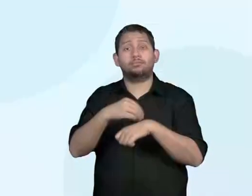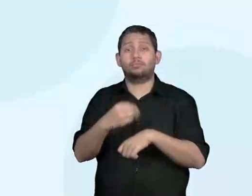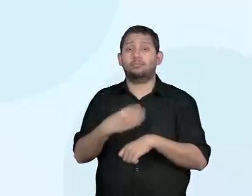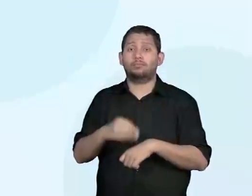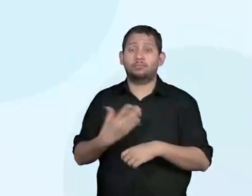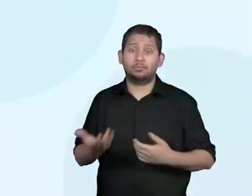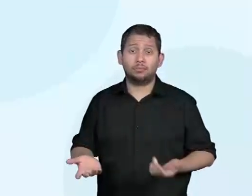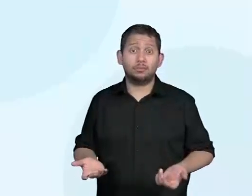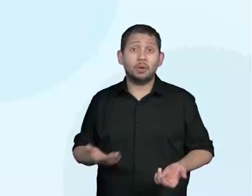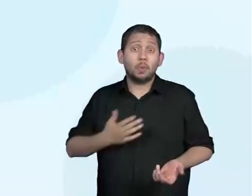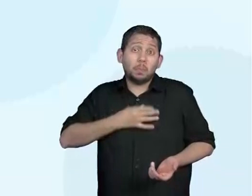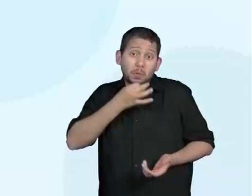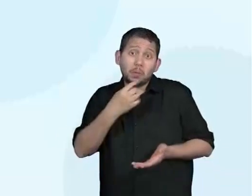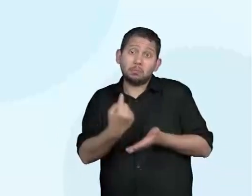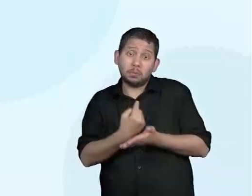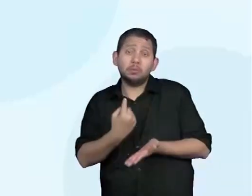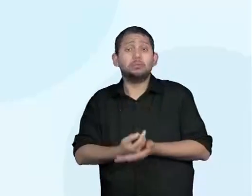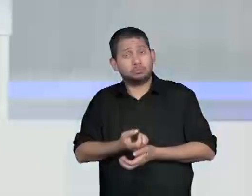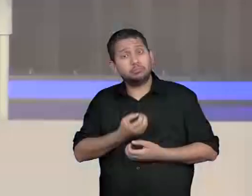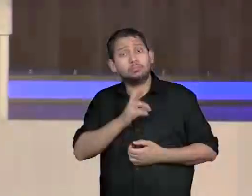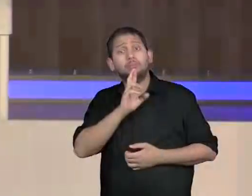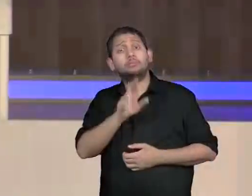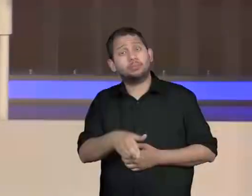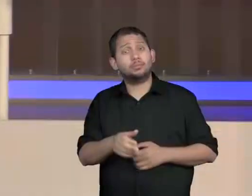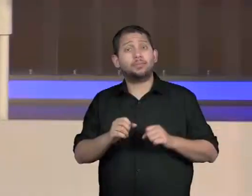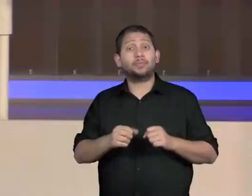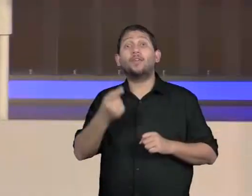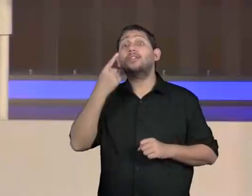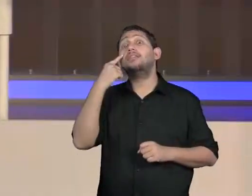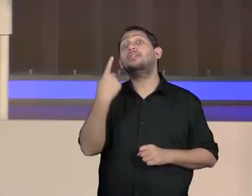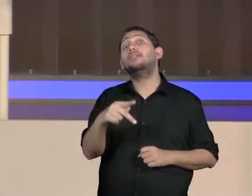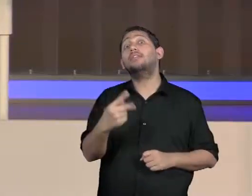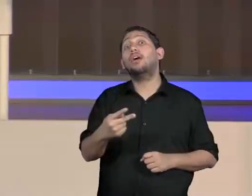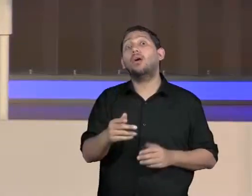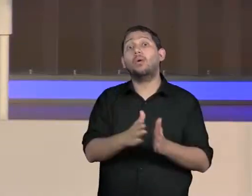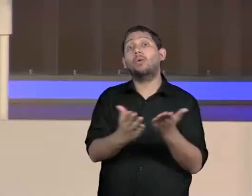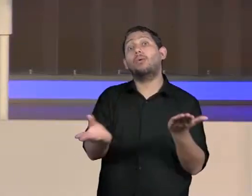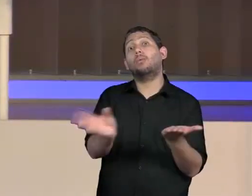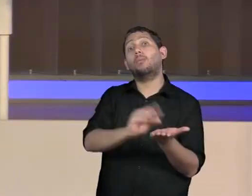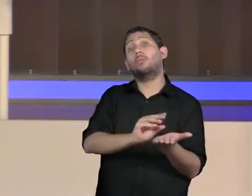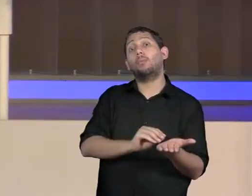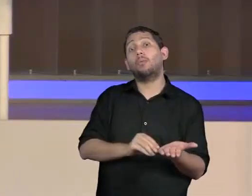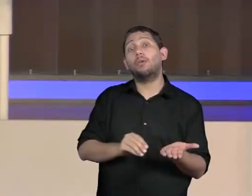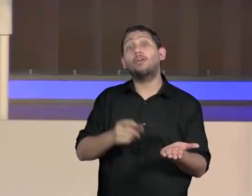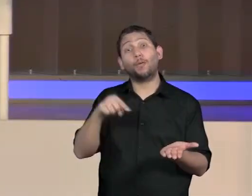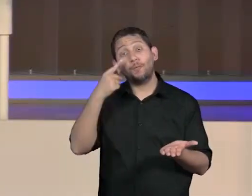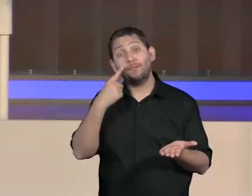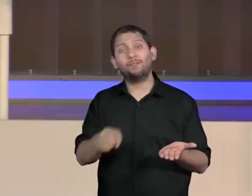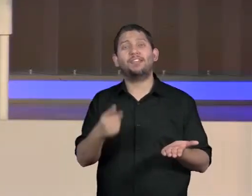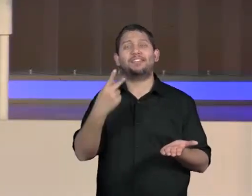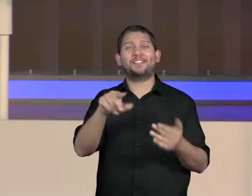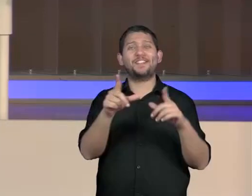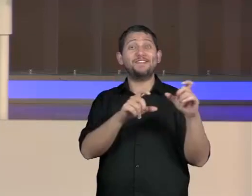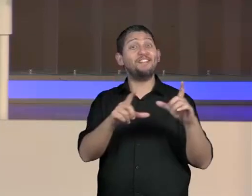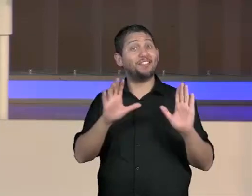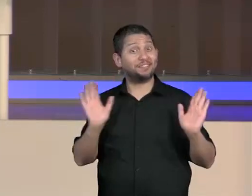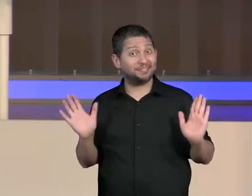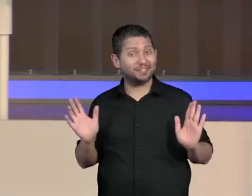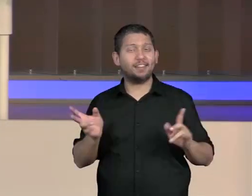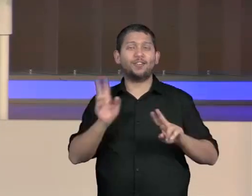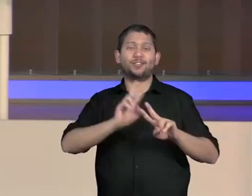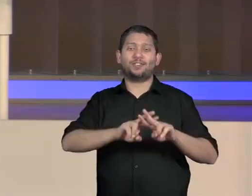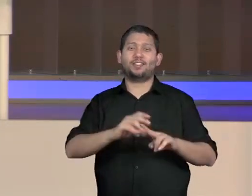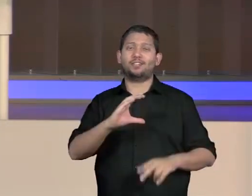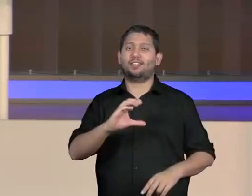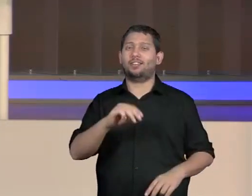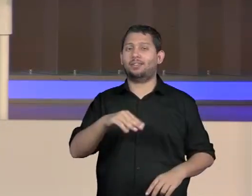pedir sugestões e eu quero ver mais fotos de lapbook nas nossas redes sociais, no hashtag CMSP. Vou